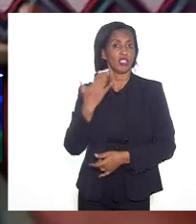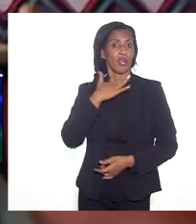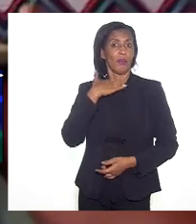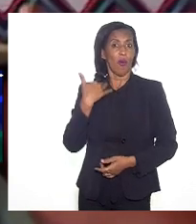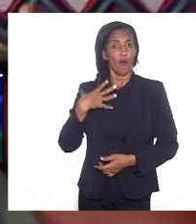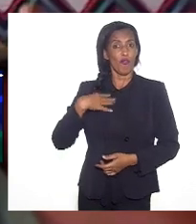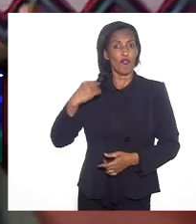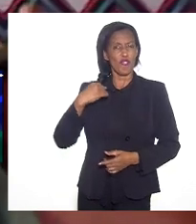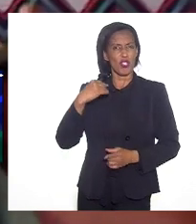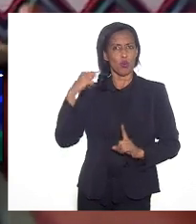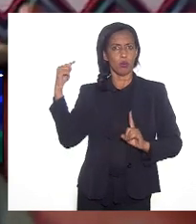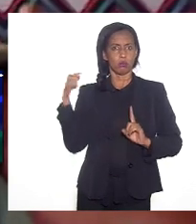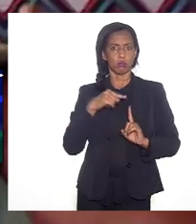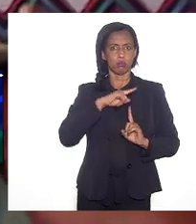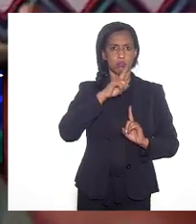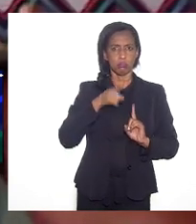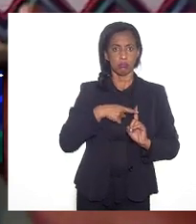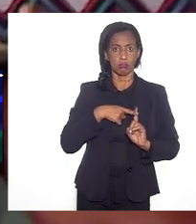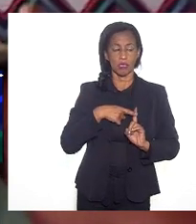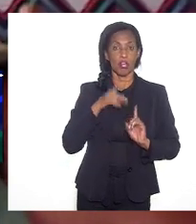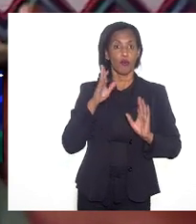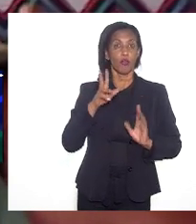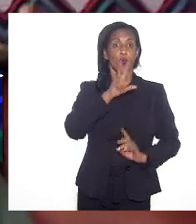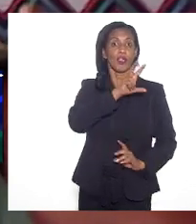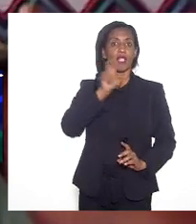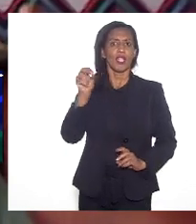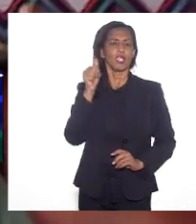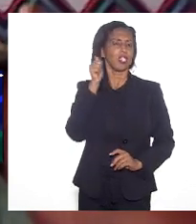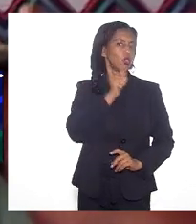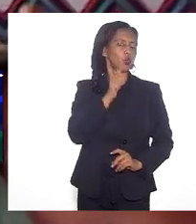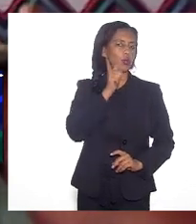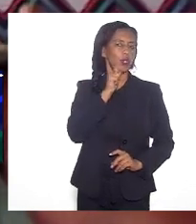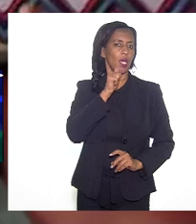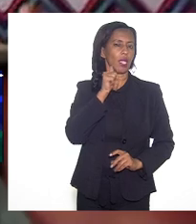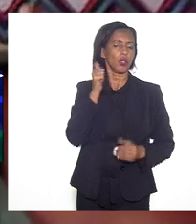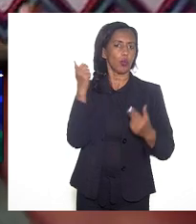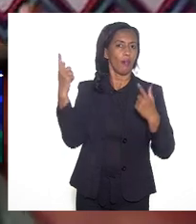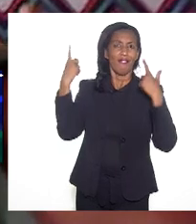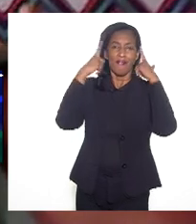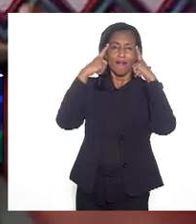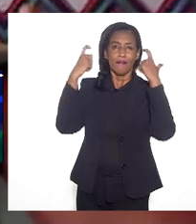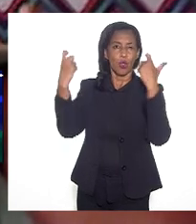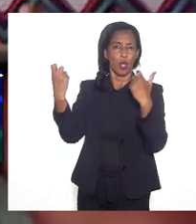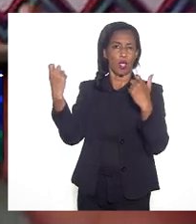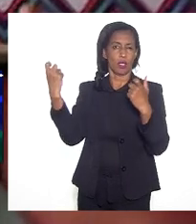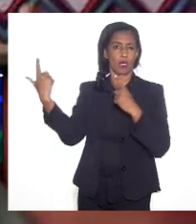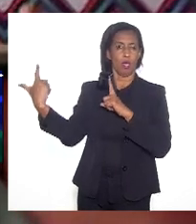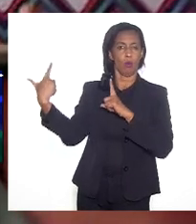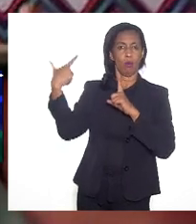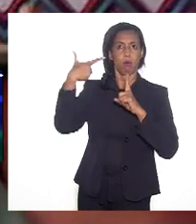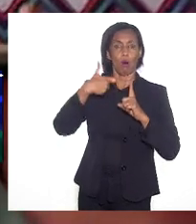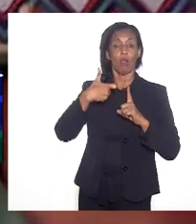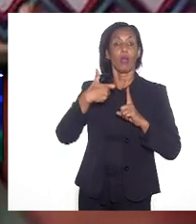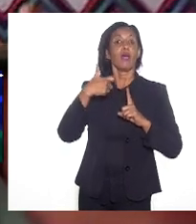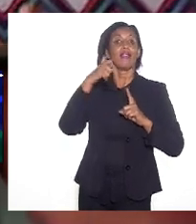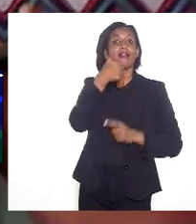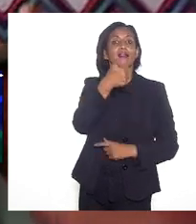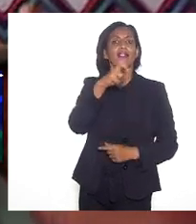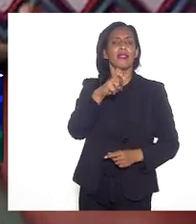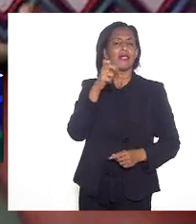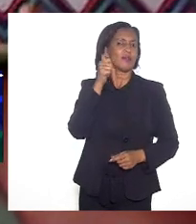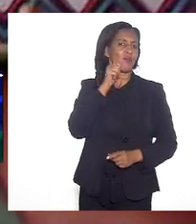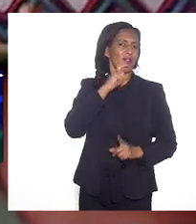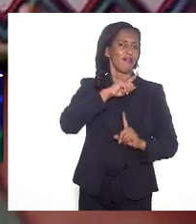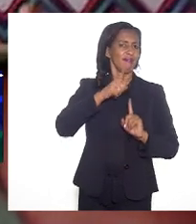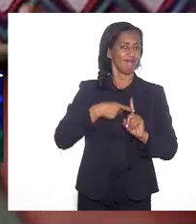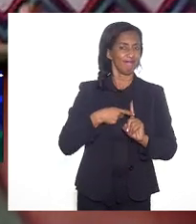na barriga. Foram 500 mulheres vitimadas pela violência letal. 15 estavam grávidas. É isso que a